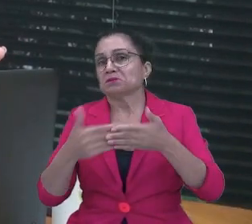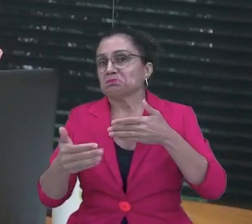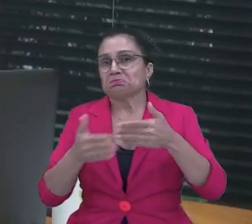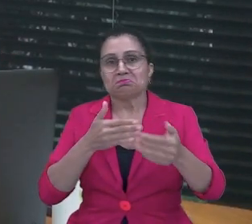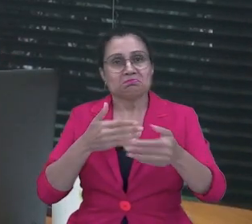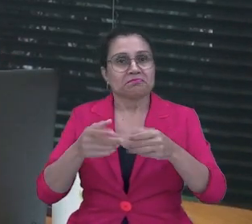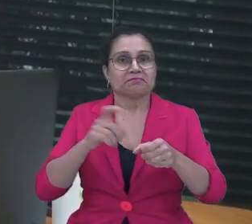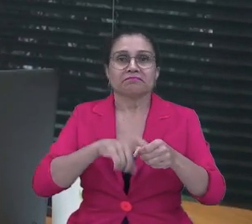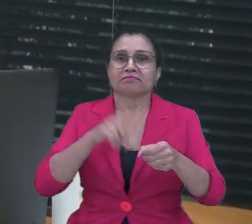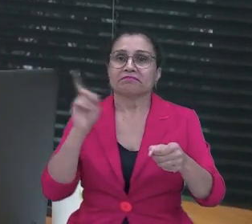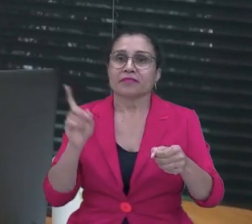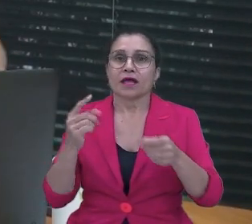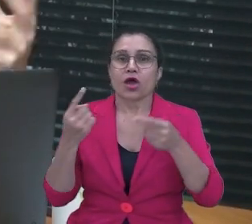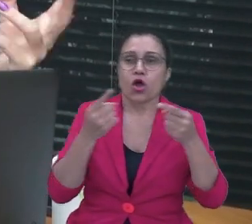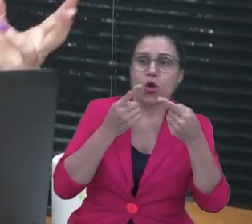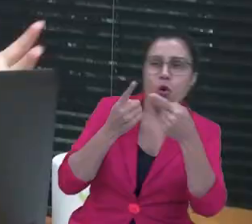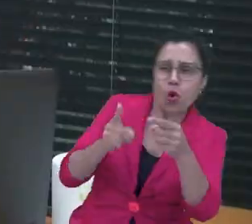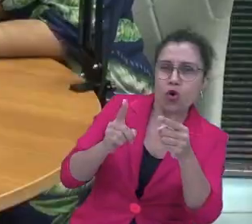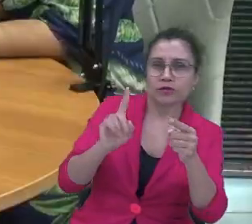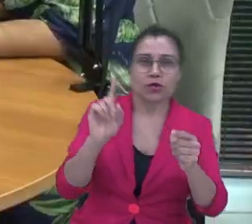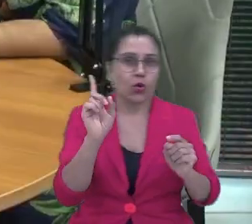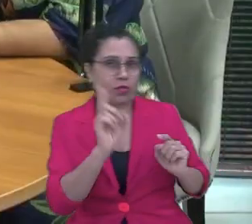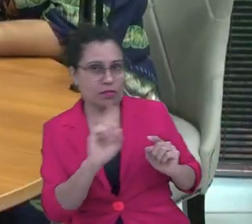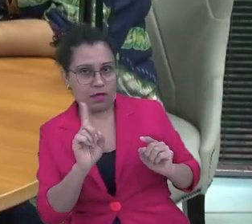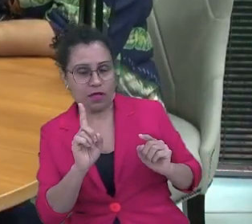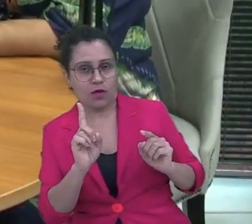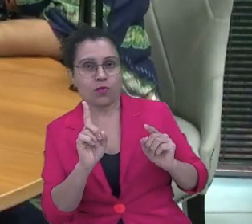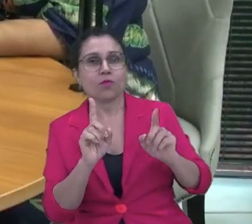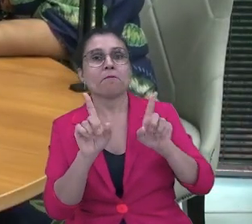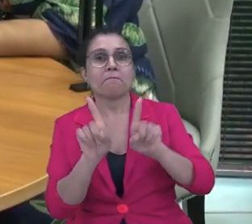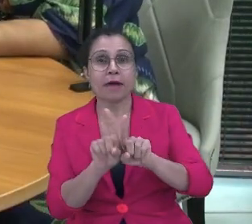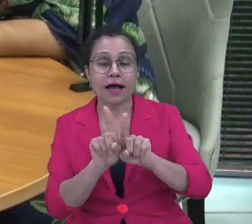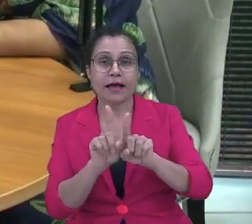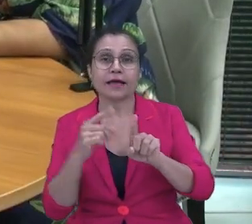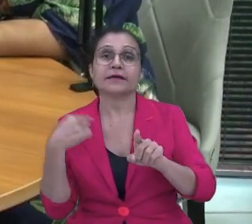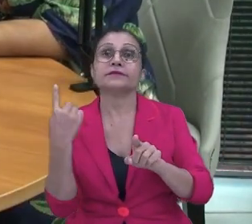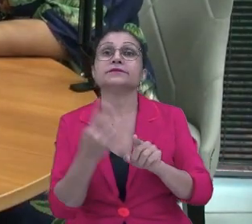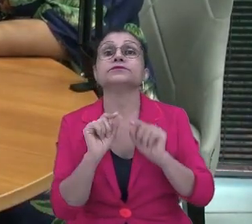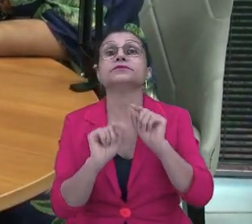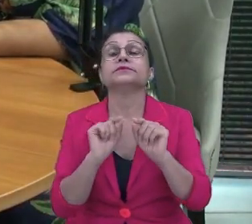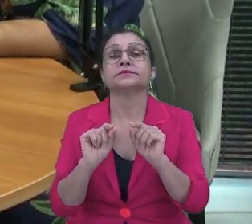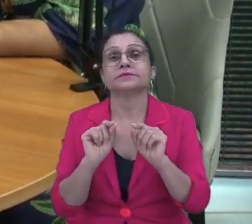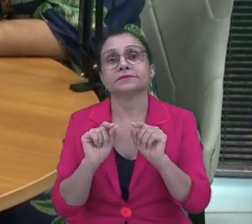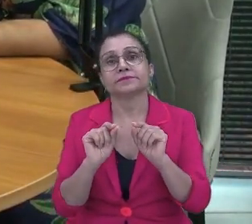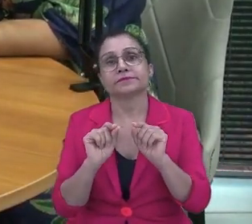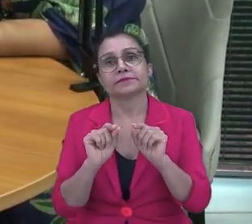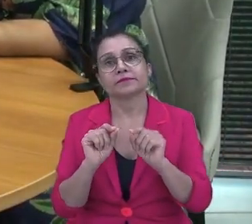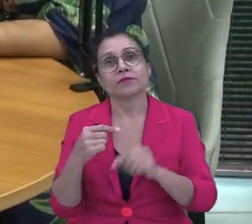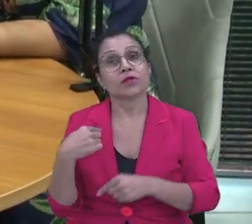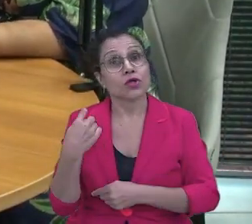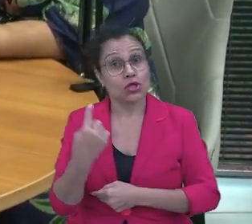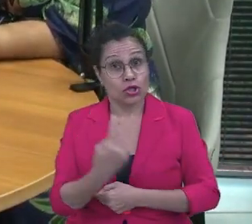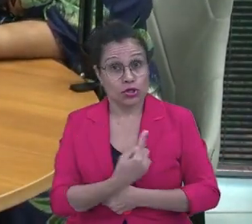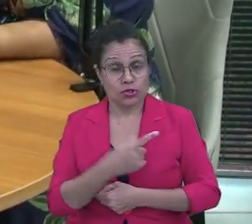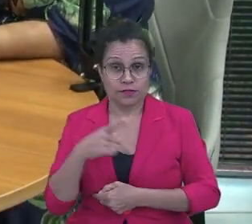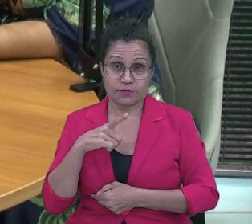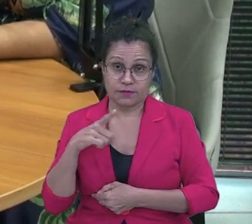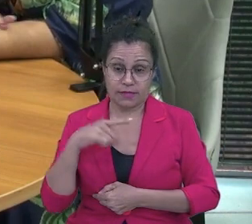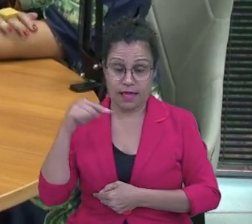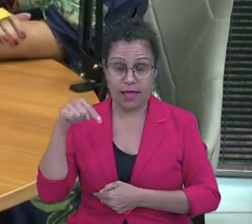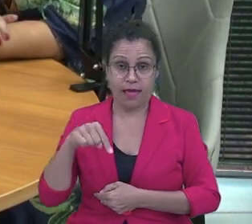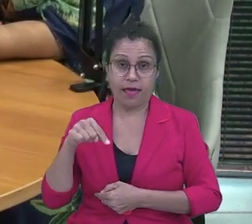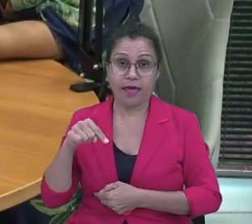independente de ser contra uma linha ou ser favorável a outra, a questão nós não estamos